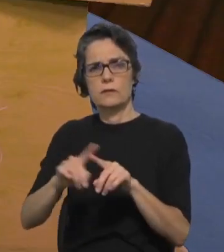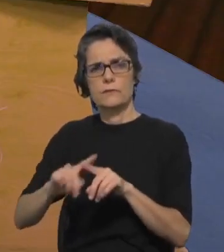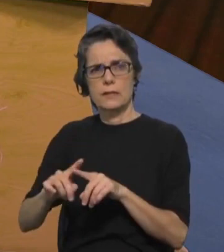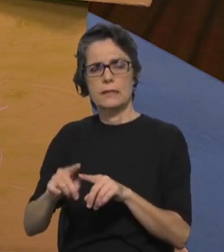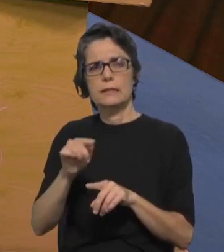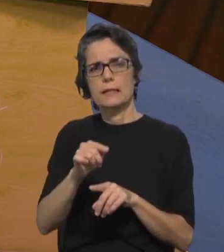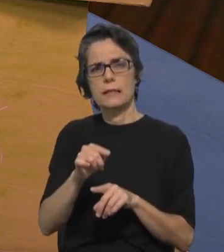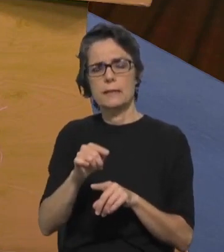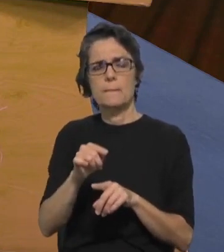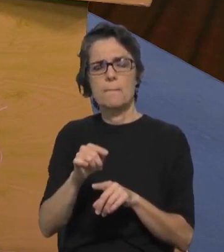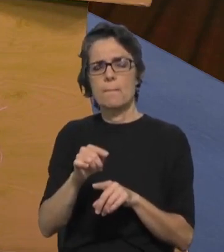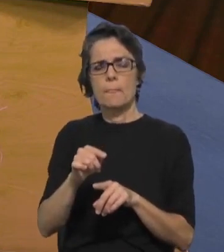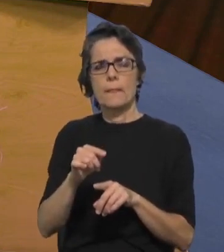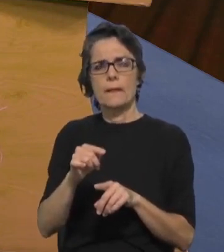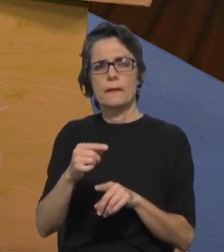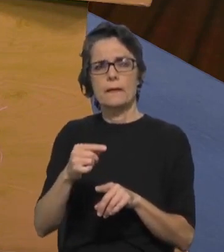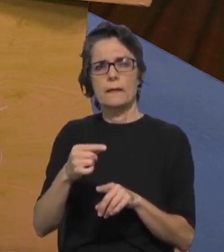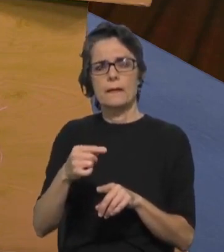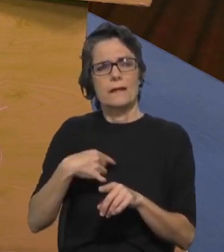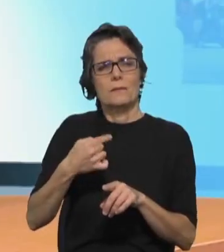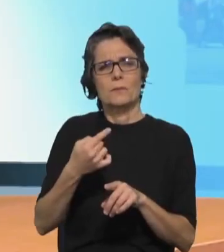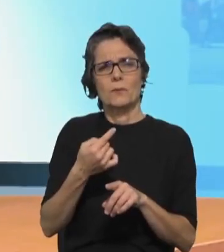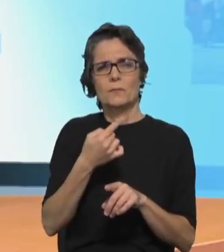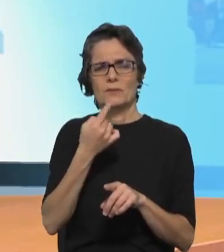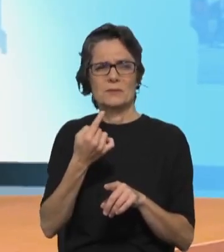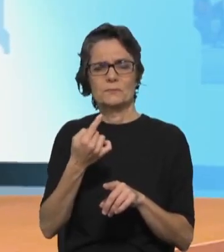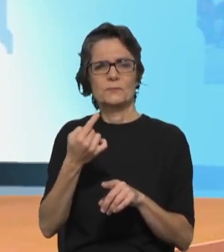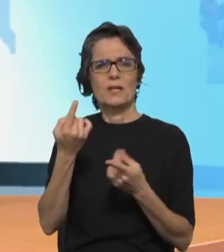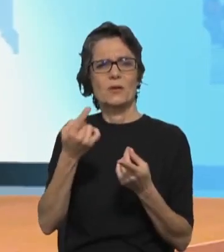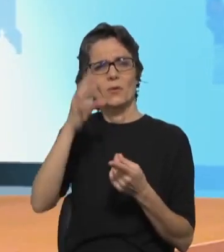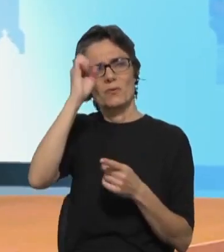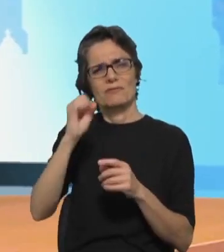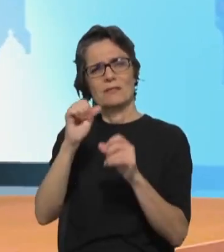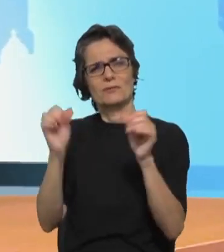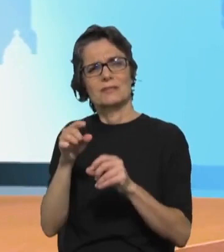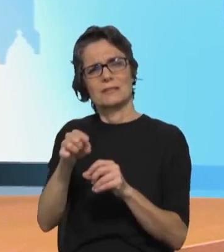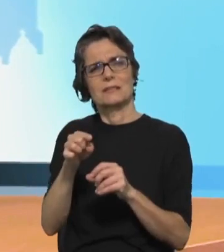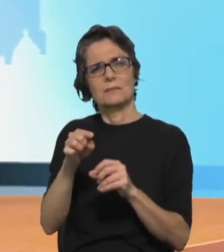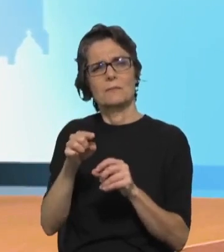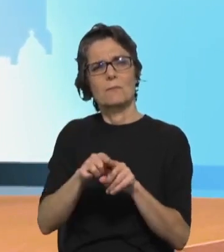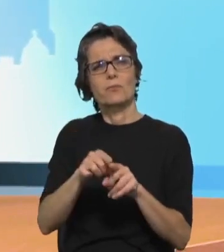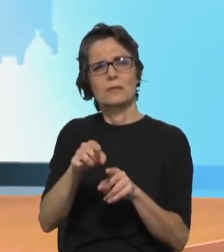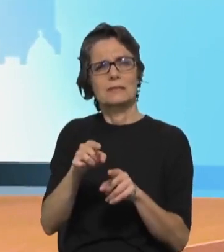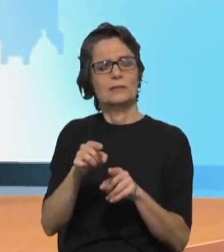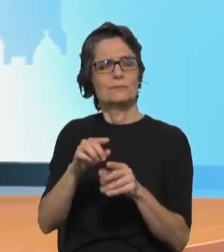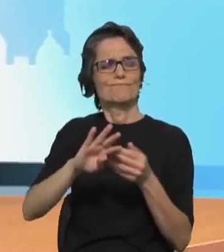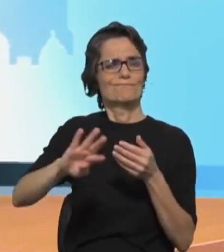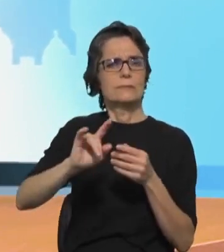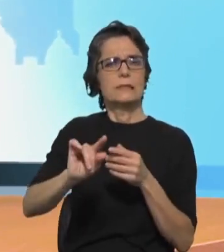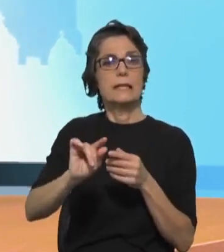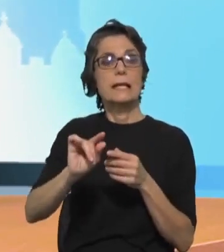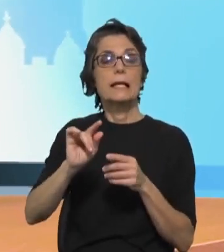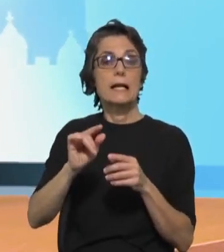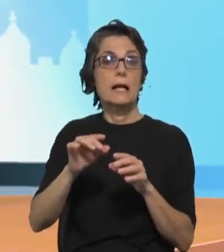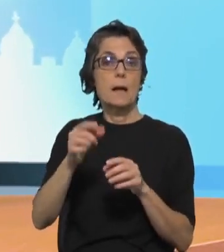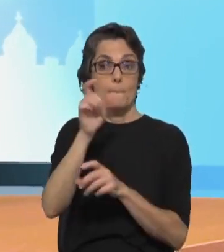se reviam propriamente naquilo que era o regime político do Estado Novo. E muitas dessas pessoas estavam na órbita da Rádio